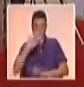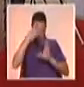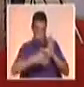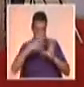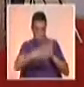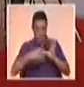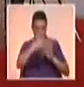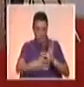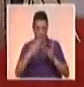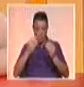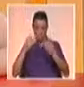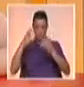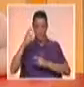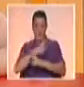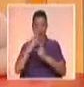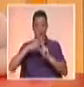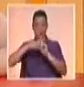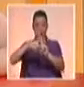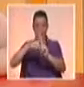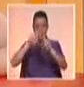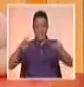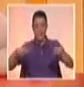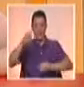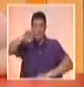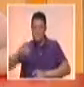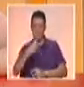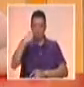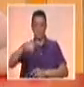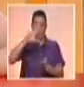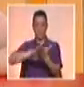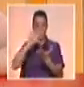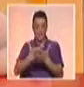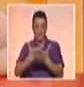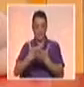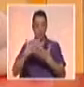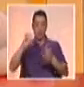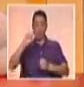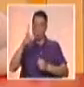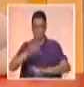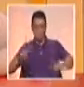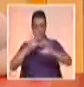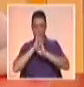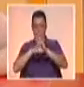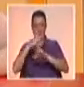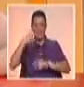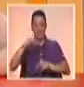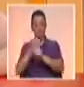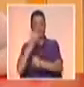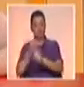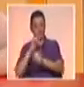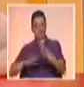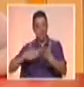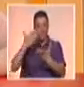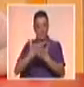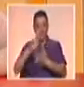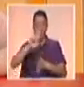complicado. É muito complicado. Eu acho que os hospitais deveriam ter intérpretes. Não tem ainda, não é obrigatório. Não. Ou pelo menos ter um serviço que lhes possibilitasse